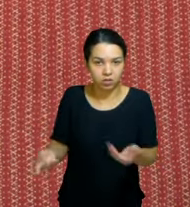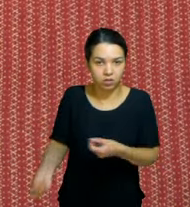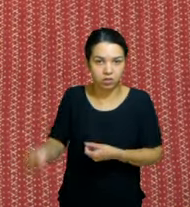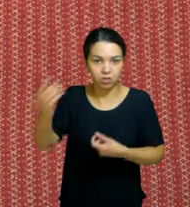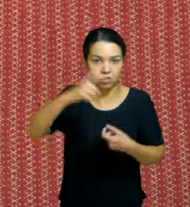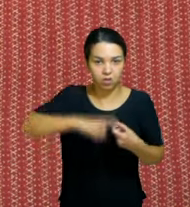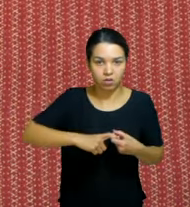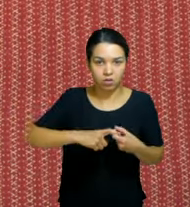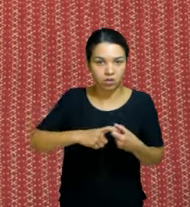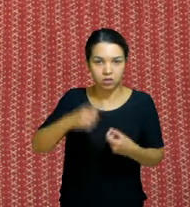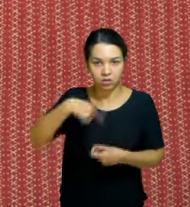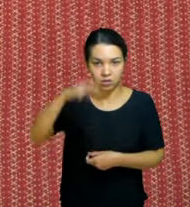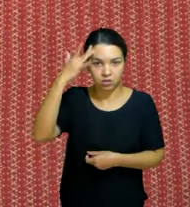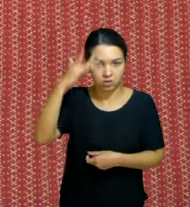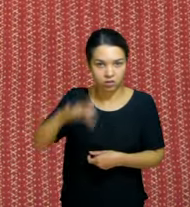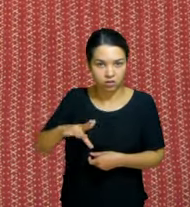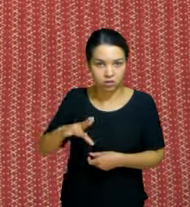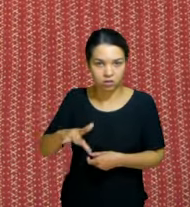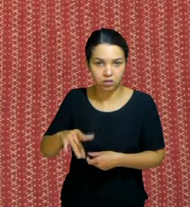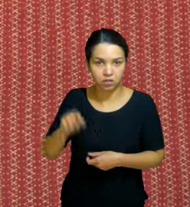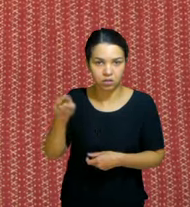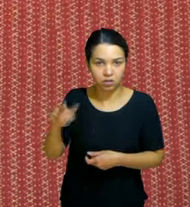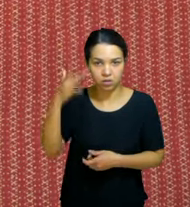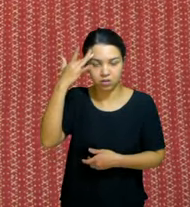disso. E